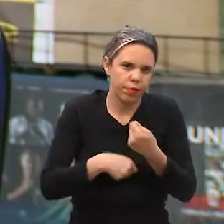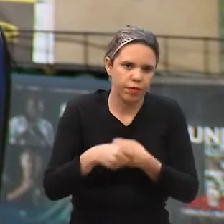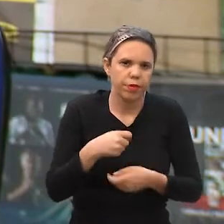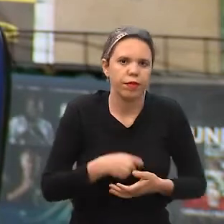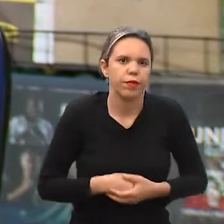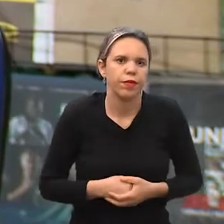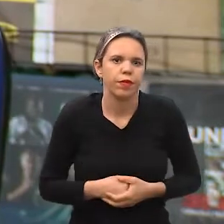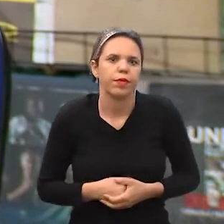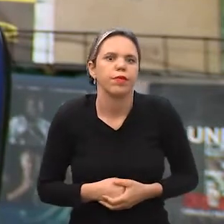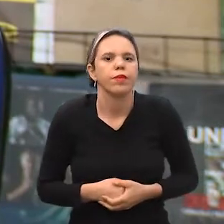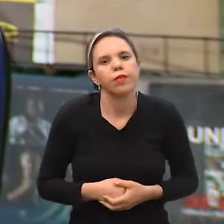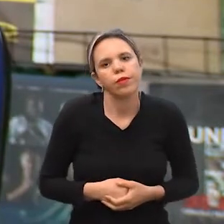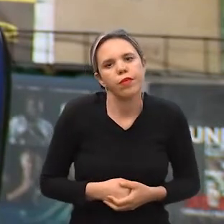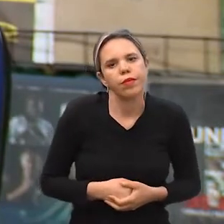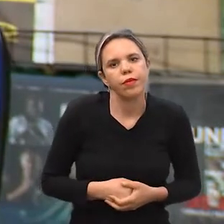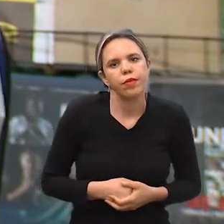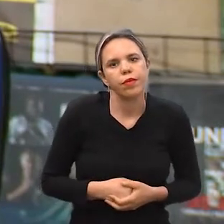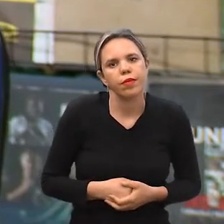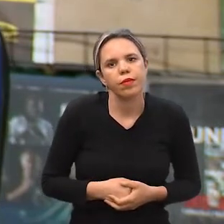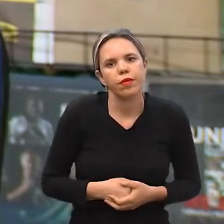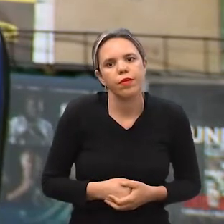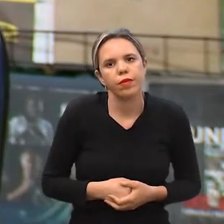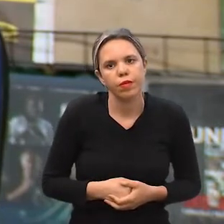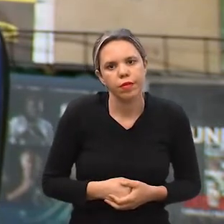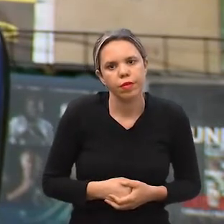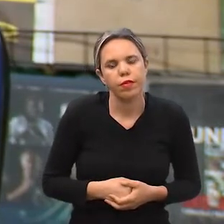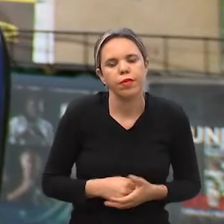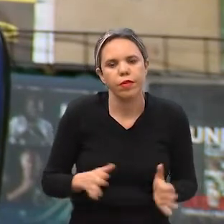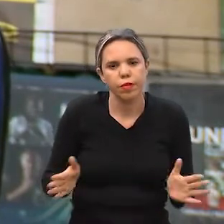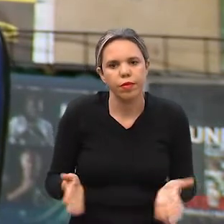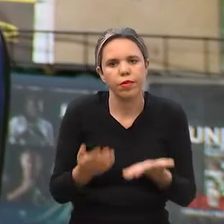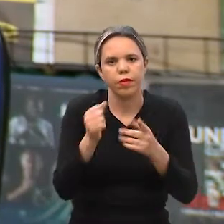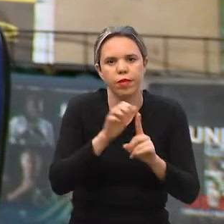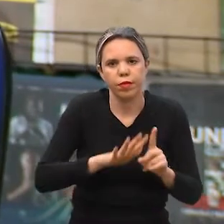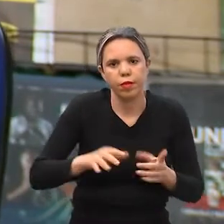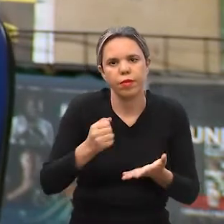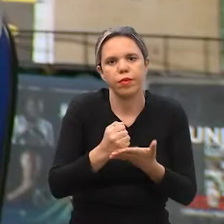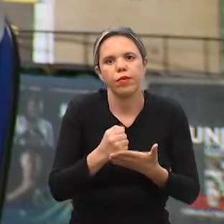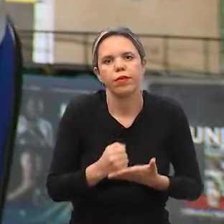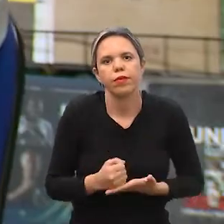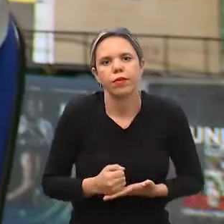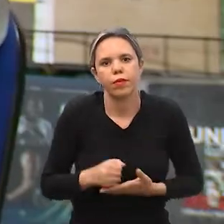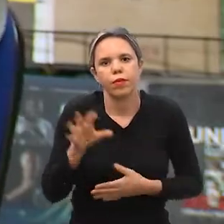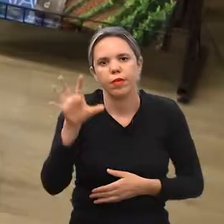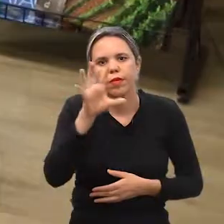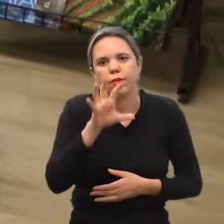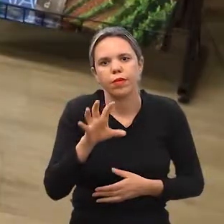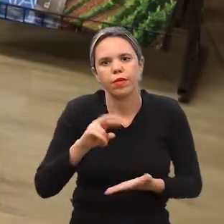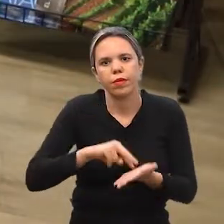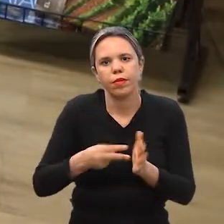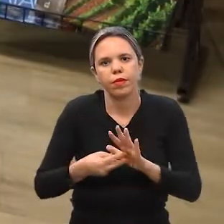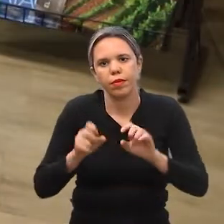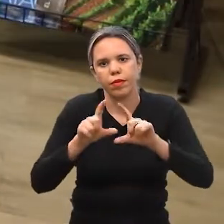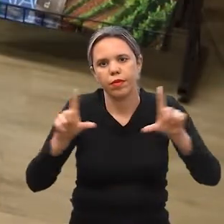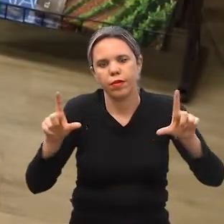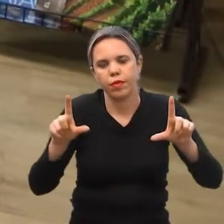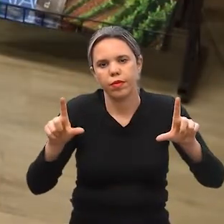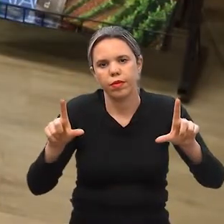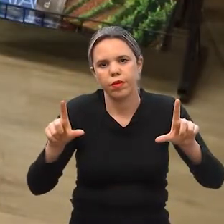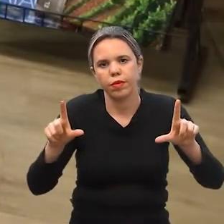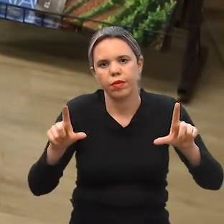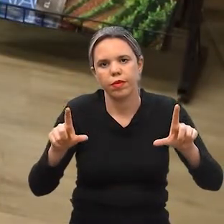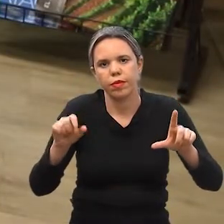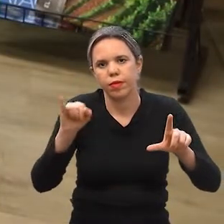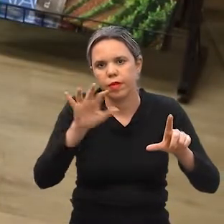econômico. Então, é uma profissão que tem muito a contribuir com a sociedade. O que é esse mapa aqui, Bruno? Isso aqui é uma animação